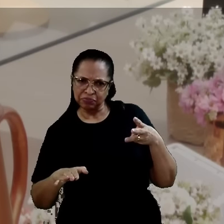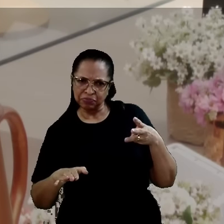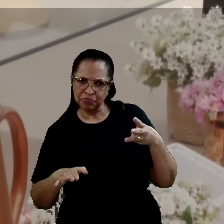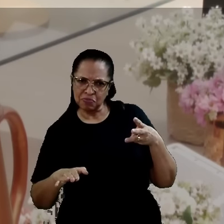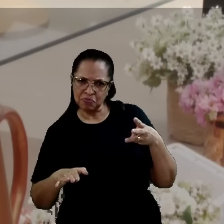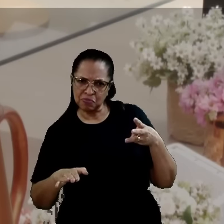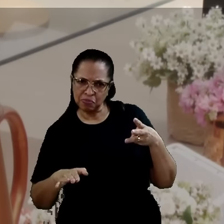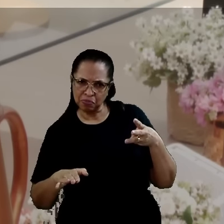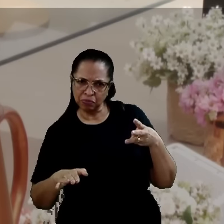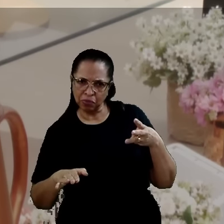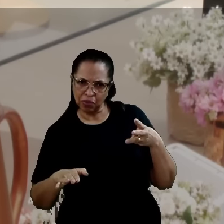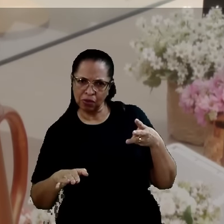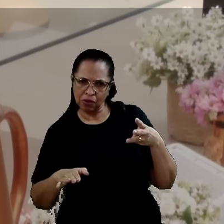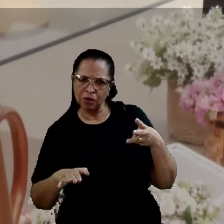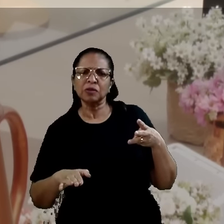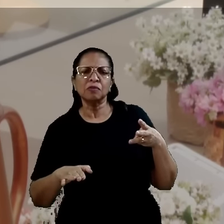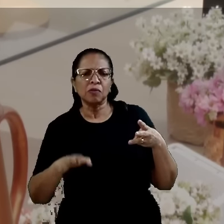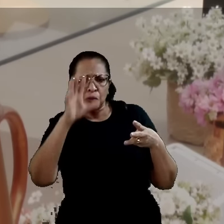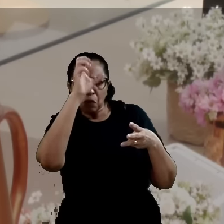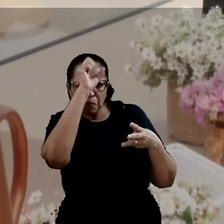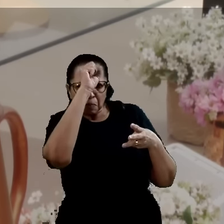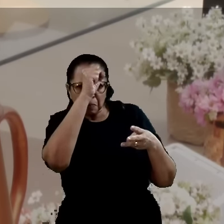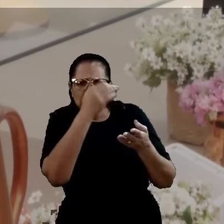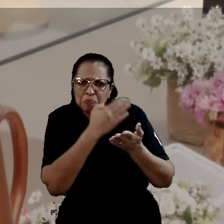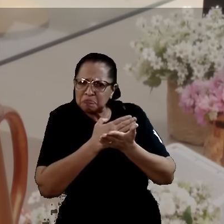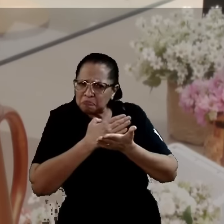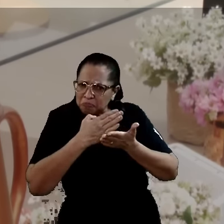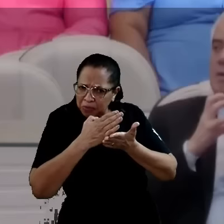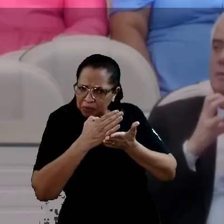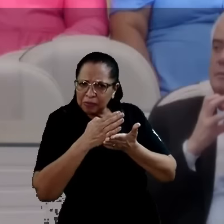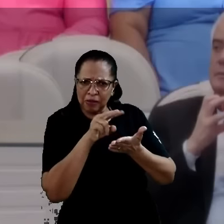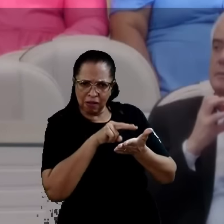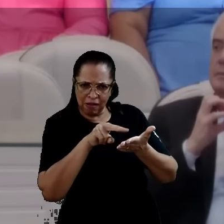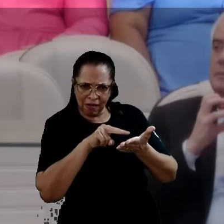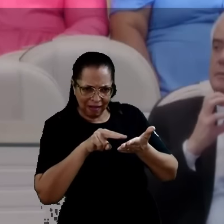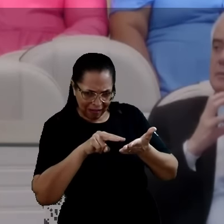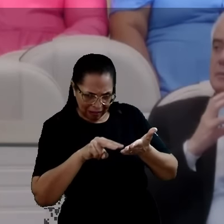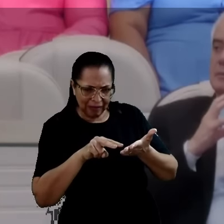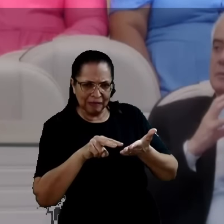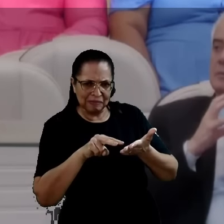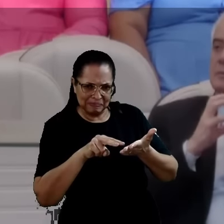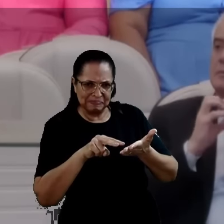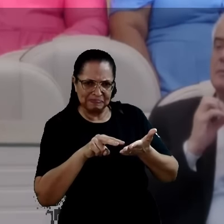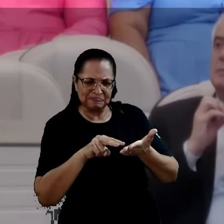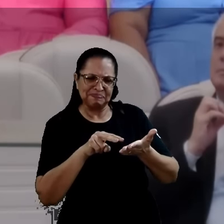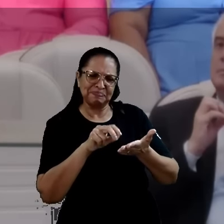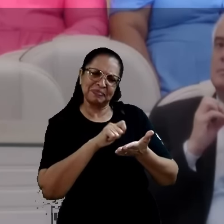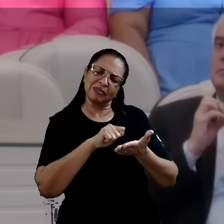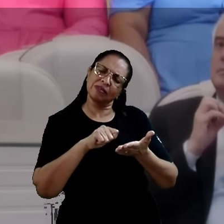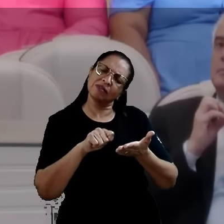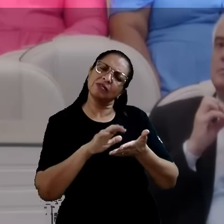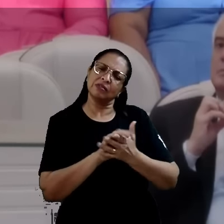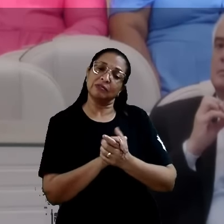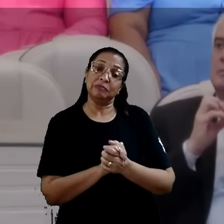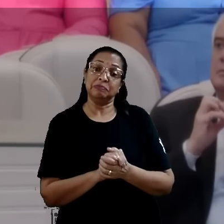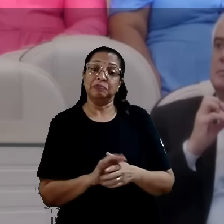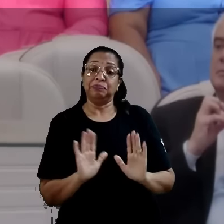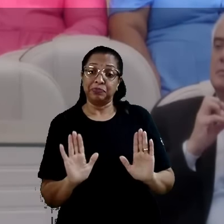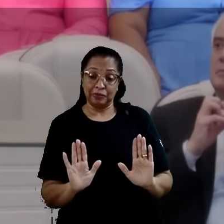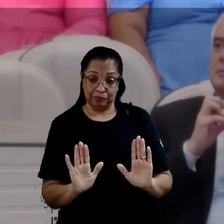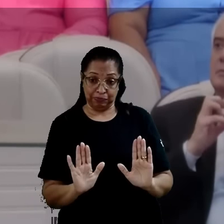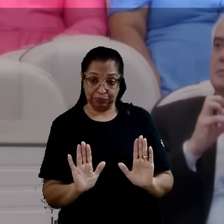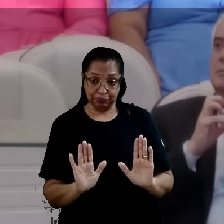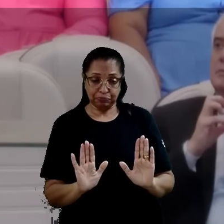recém Alfabetizado tinha 7 anos e aí o professor Joaquim Perguntou mas por que o senhor quer me